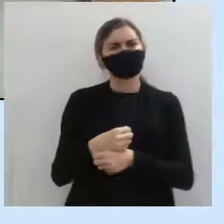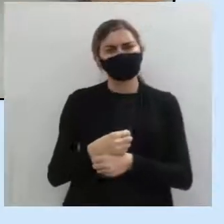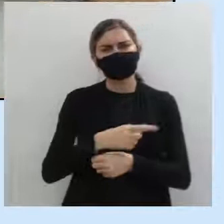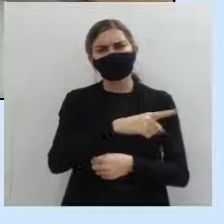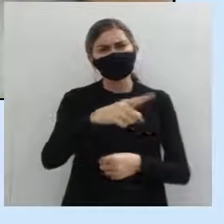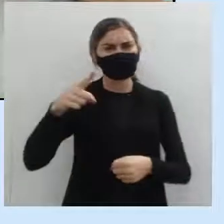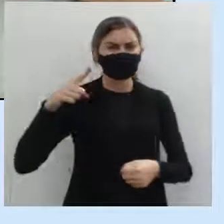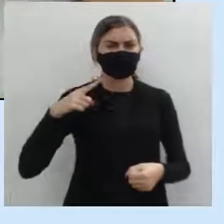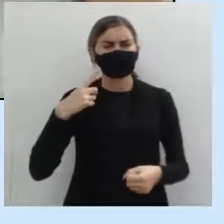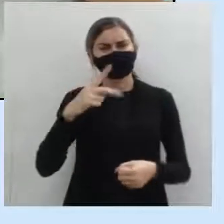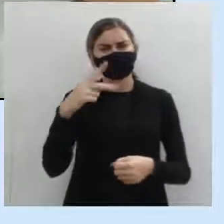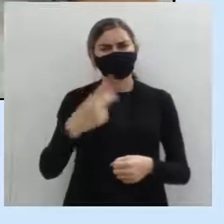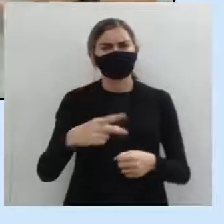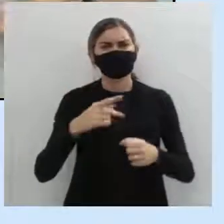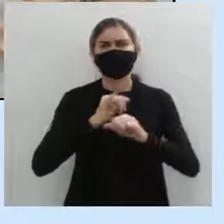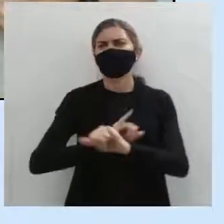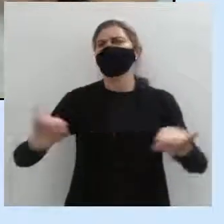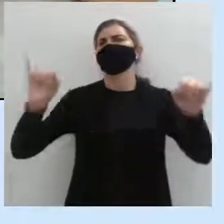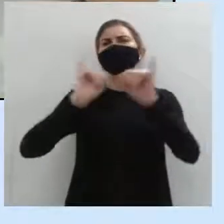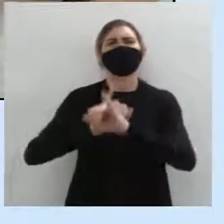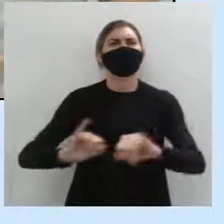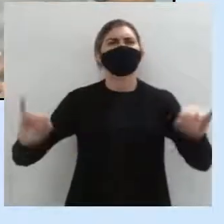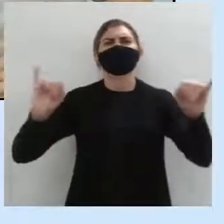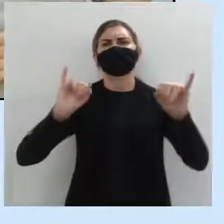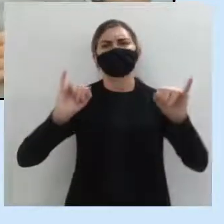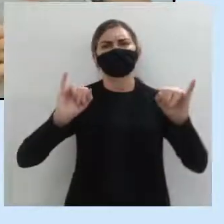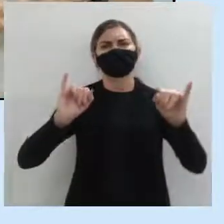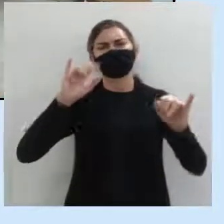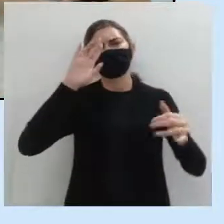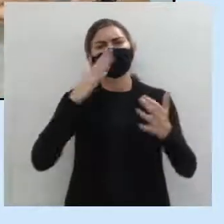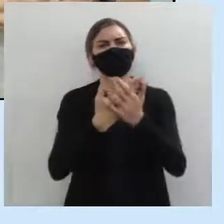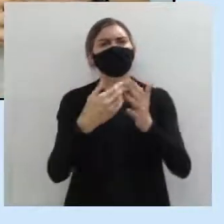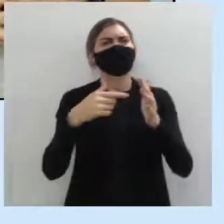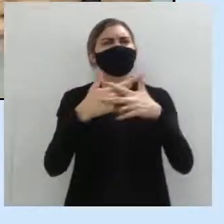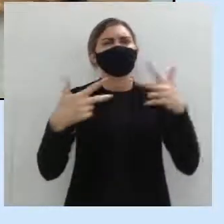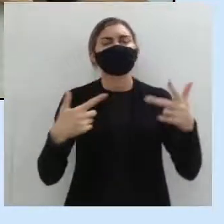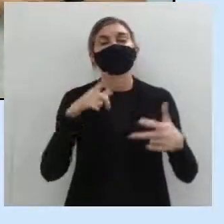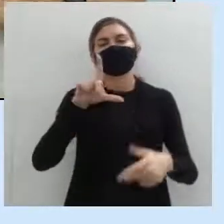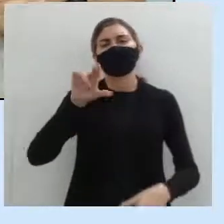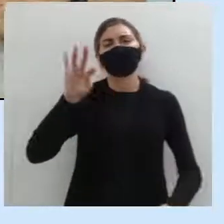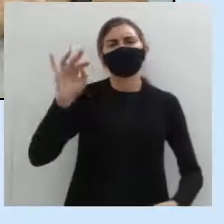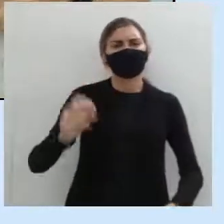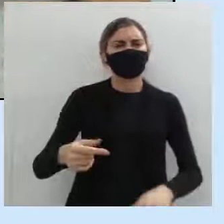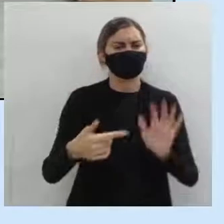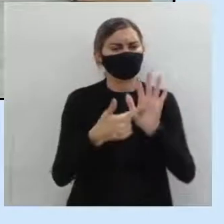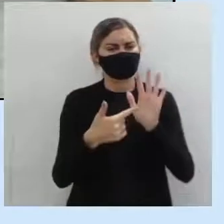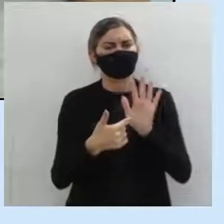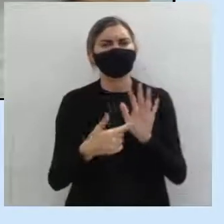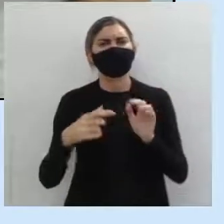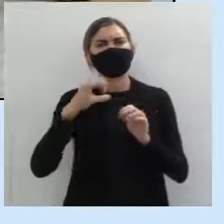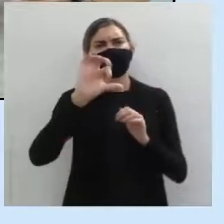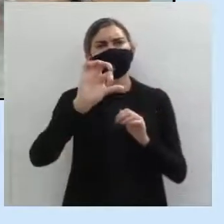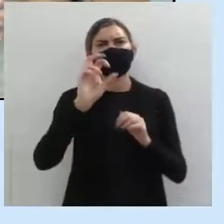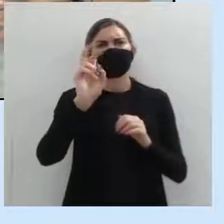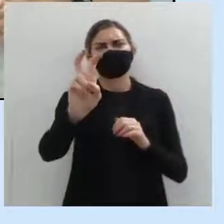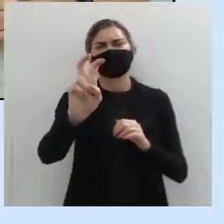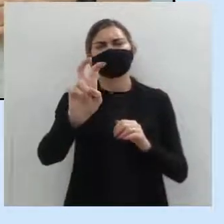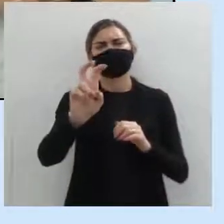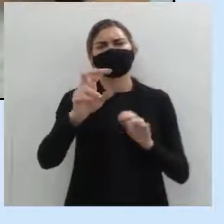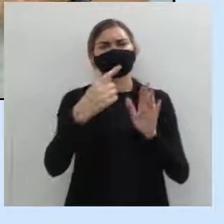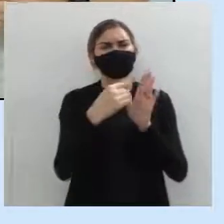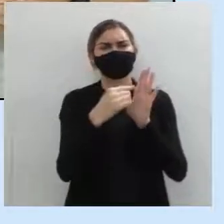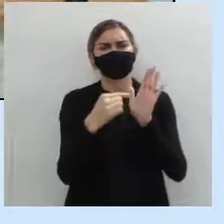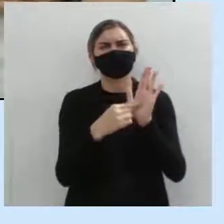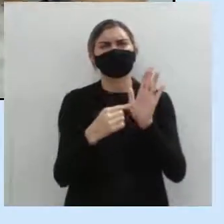a sua divulgação de teses. Lutero vai fixar suas 95 teses